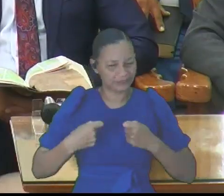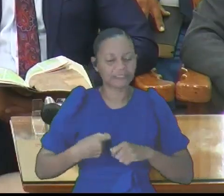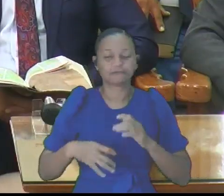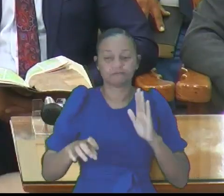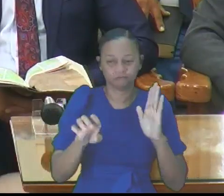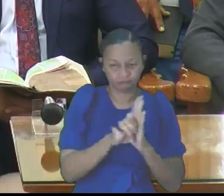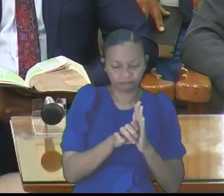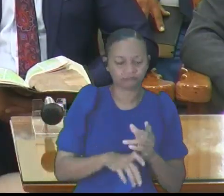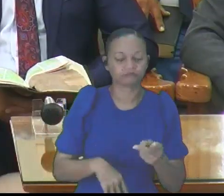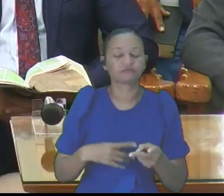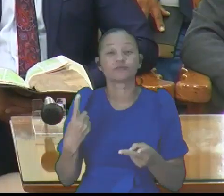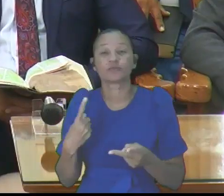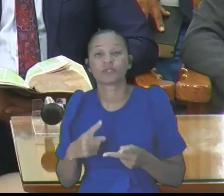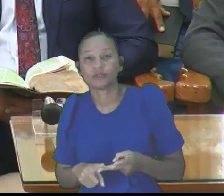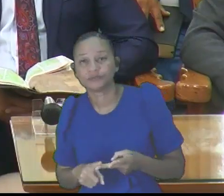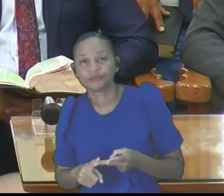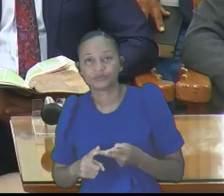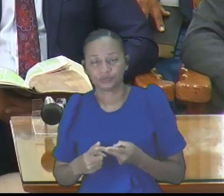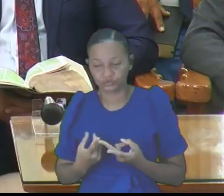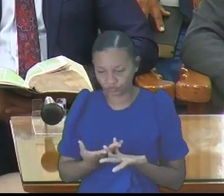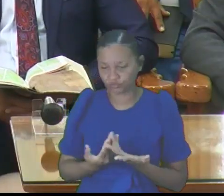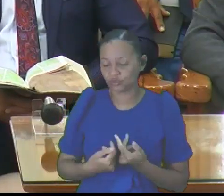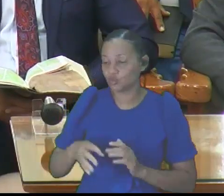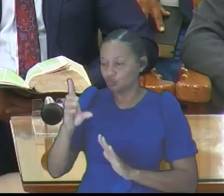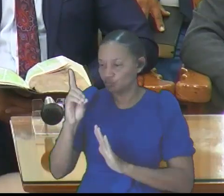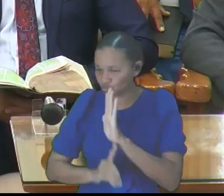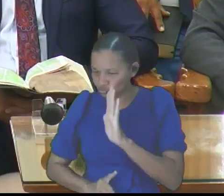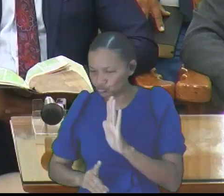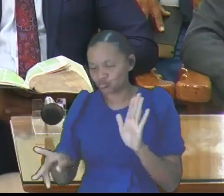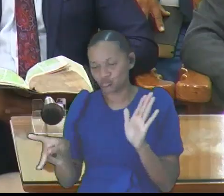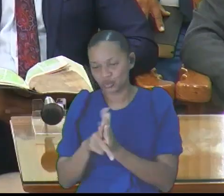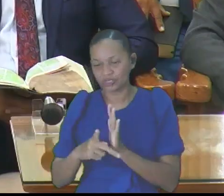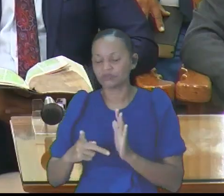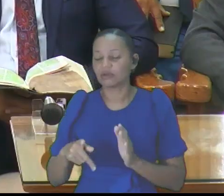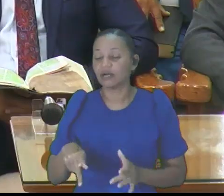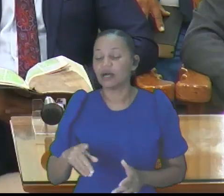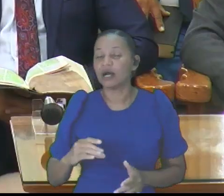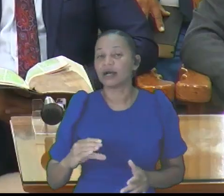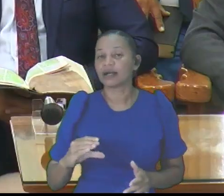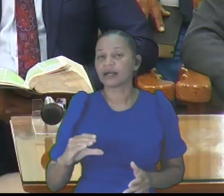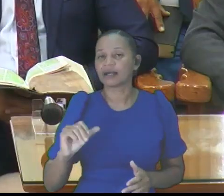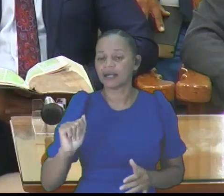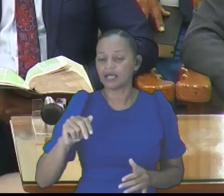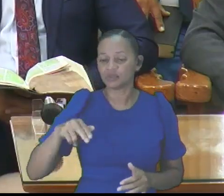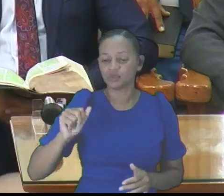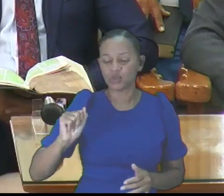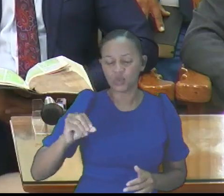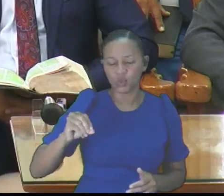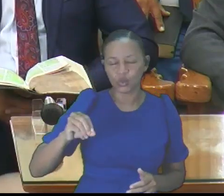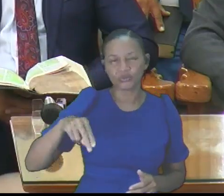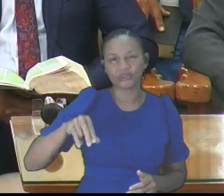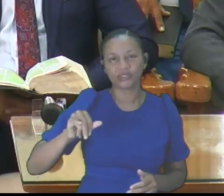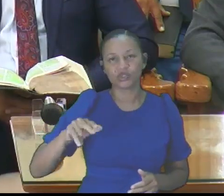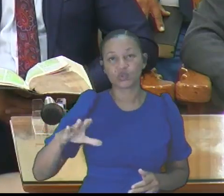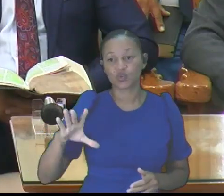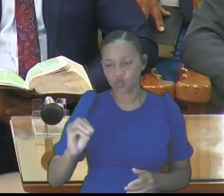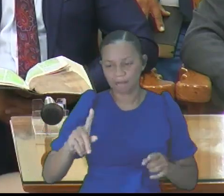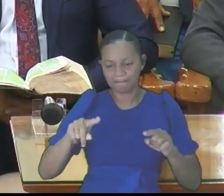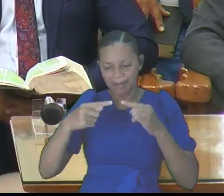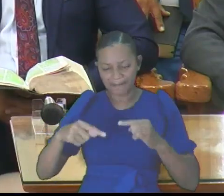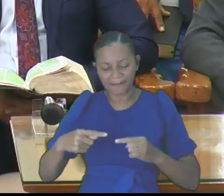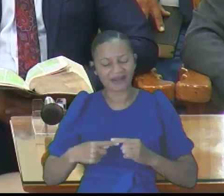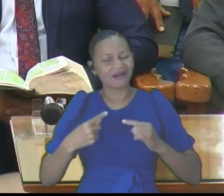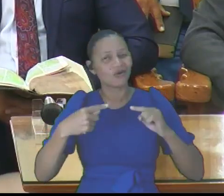estatuto, de ter o código de direito canônico, de ter qualquer coisa conforme o